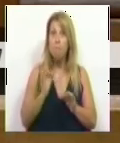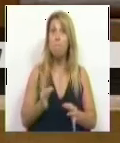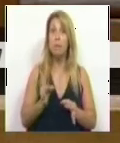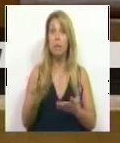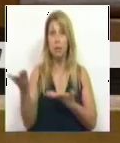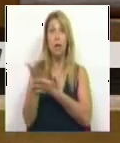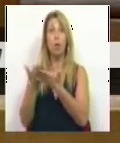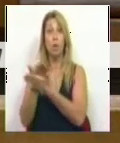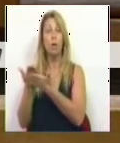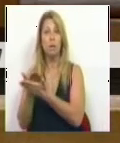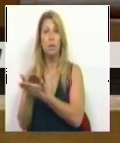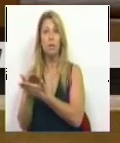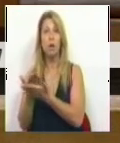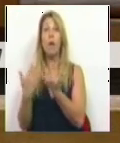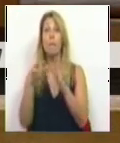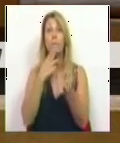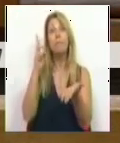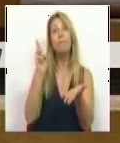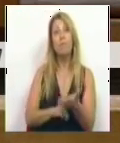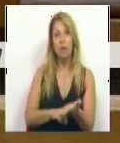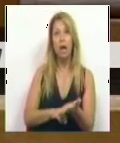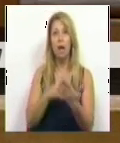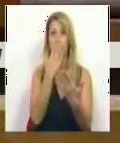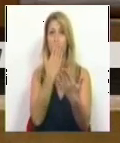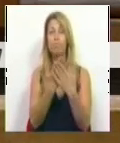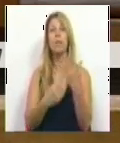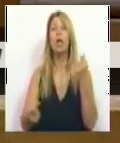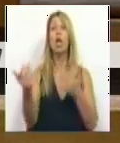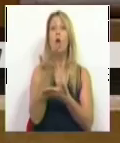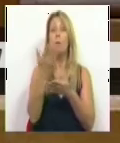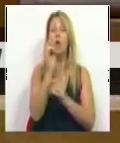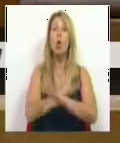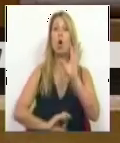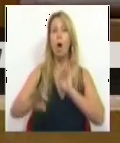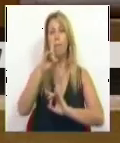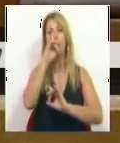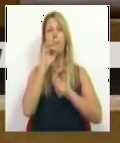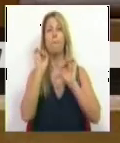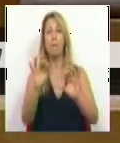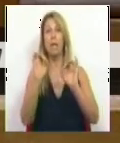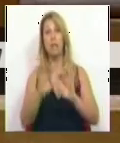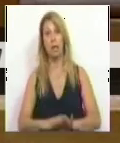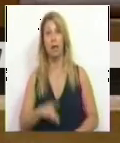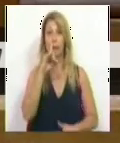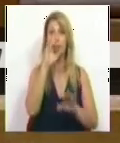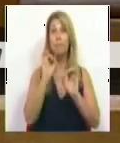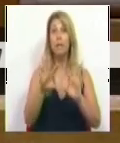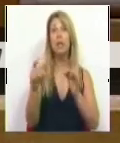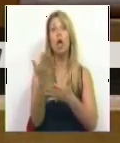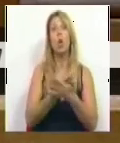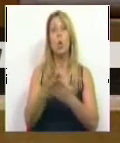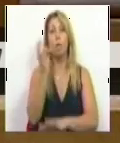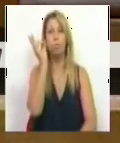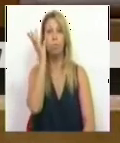Mas esta verdade confronta-se com a Europa da mentira. A mentira económica e a